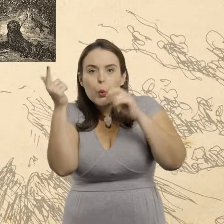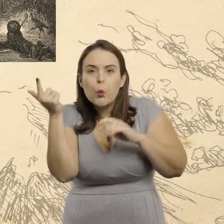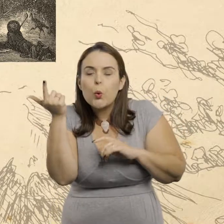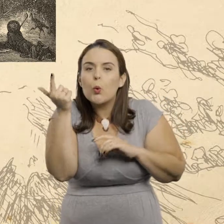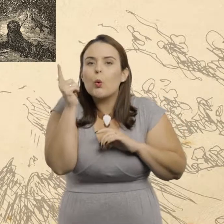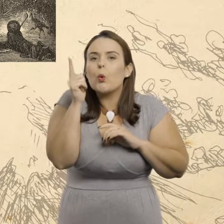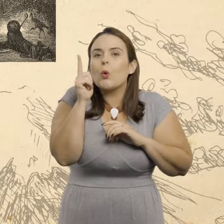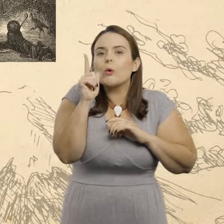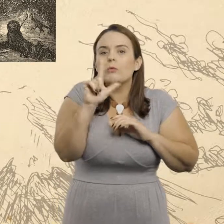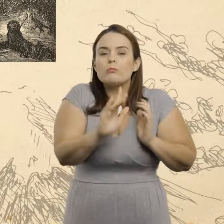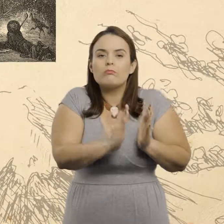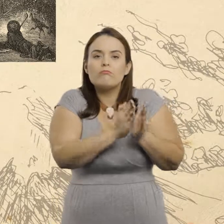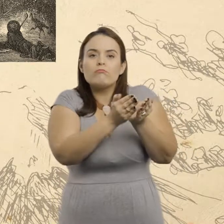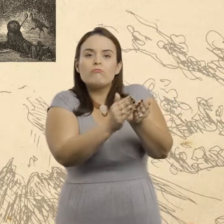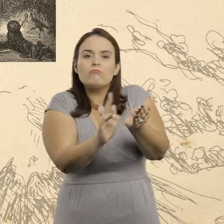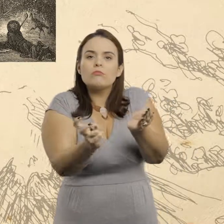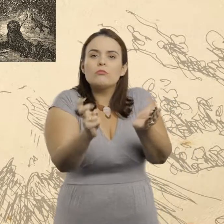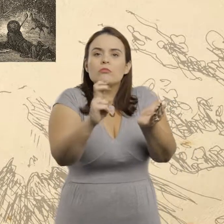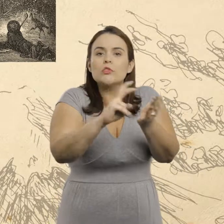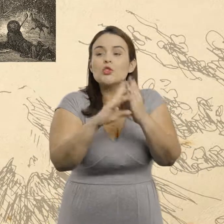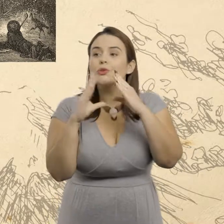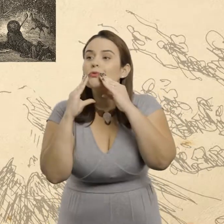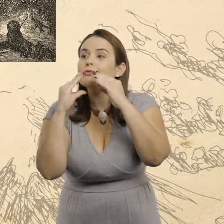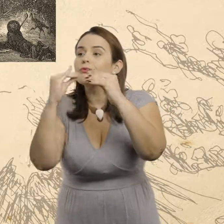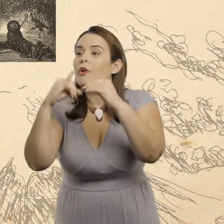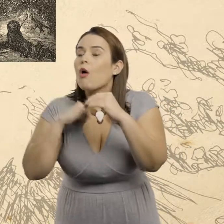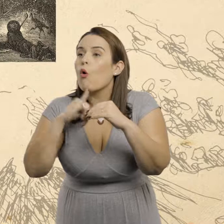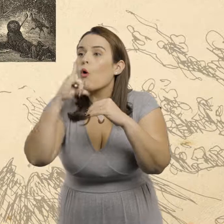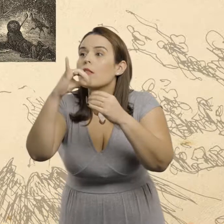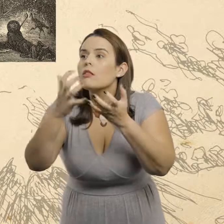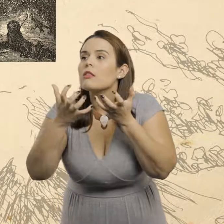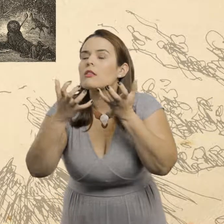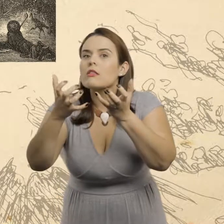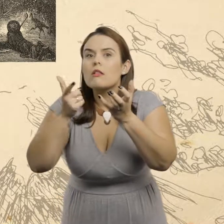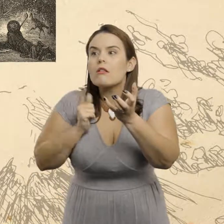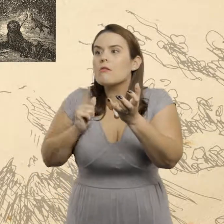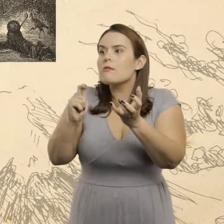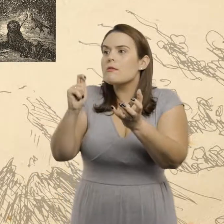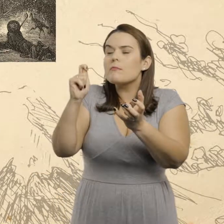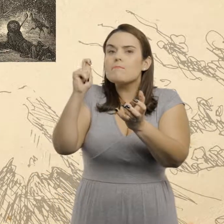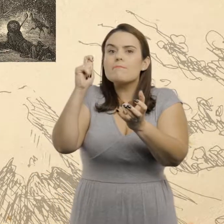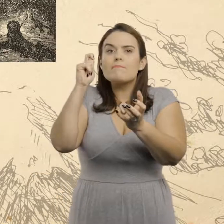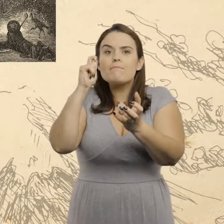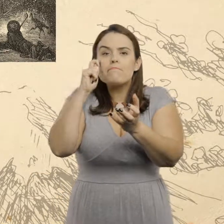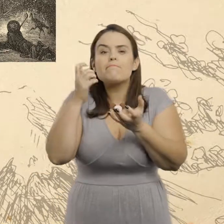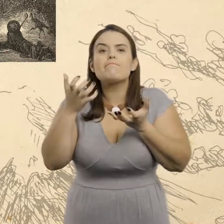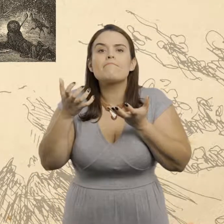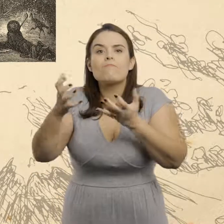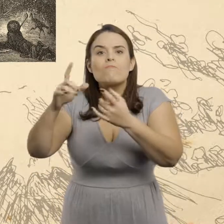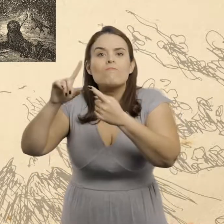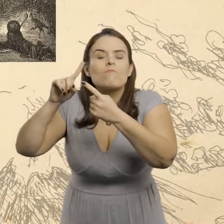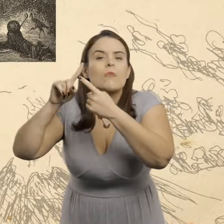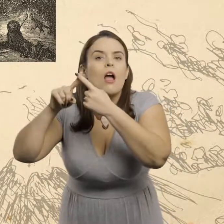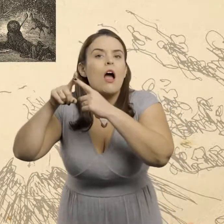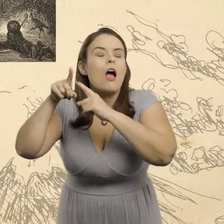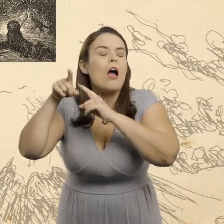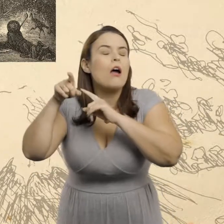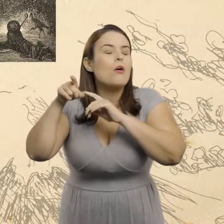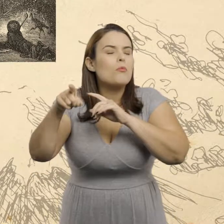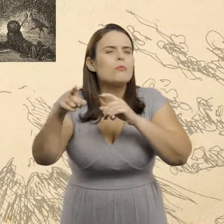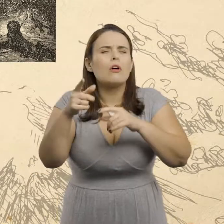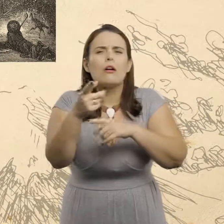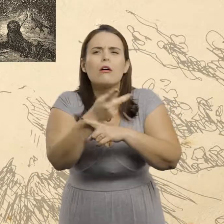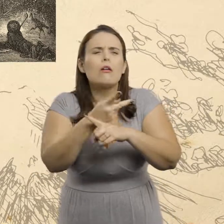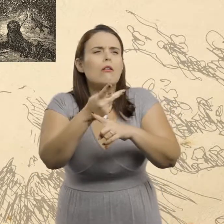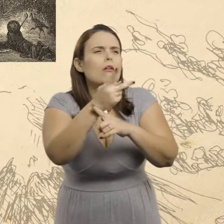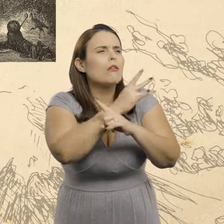aliviado por ter entrado no navio e queria contar ao Sr. Fogg que o detetive Fix era um traidor. Ele